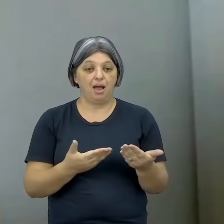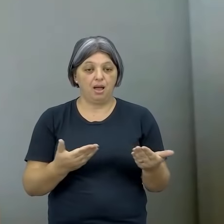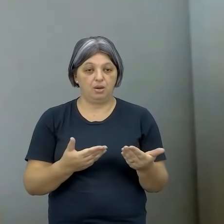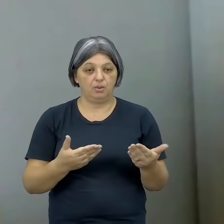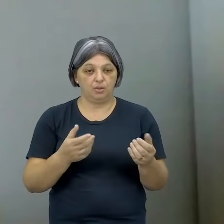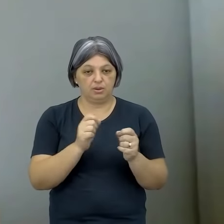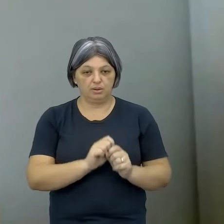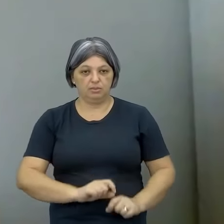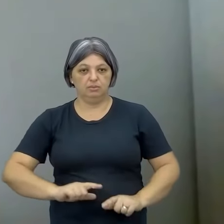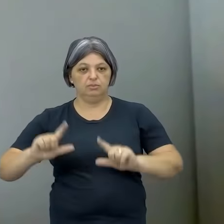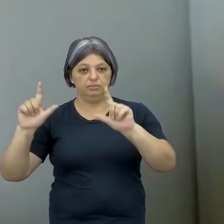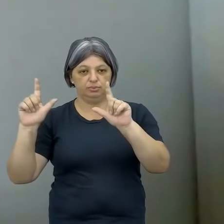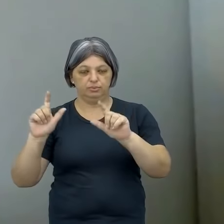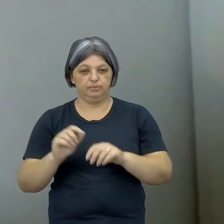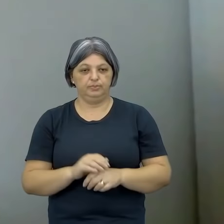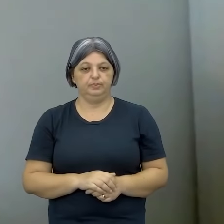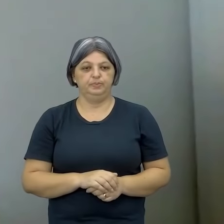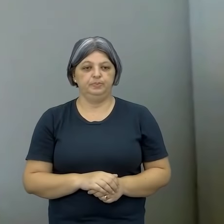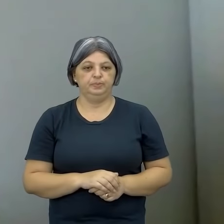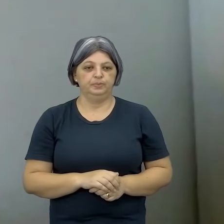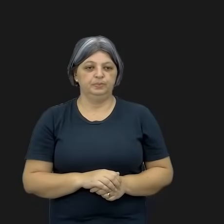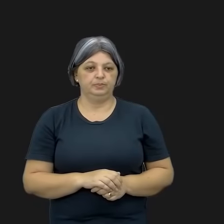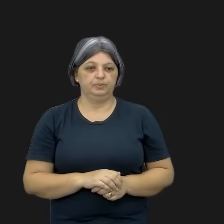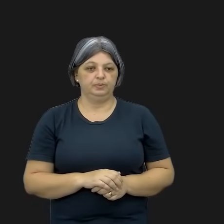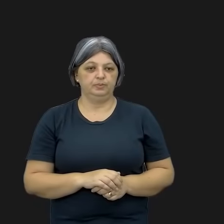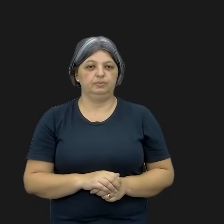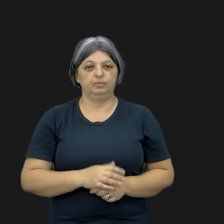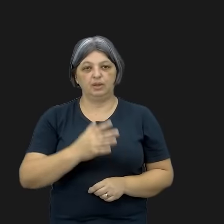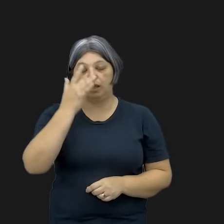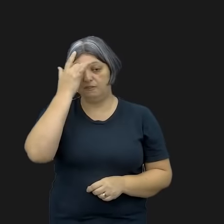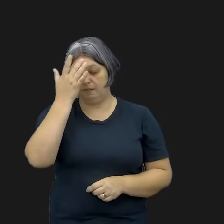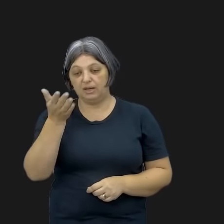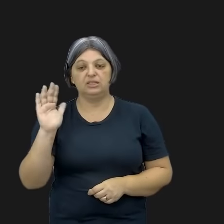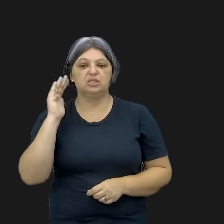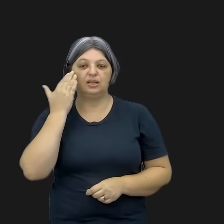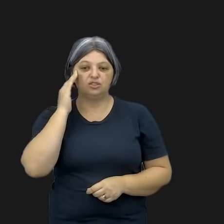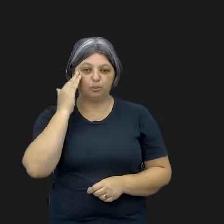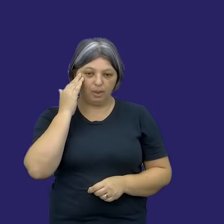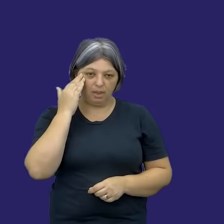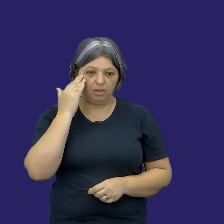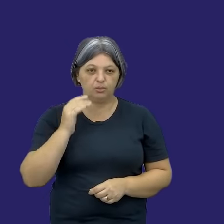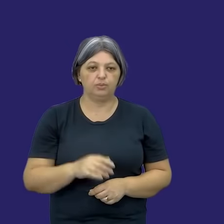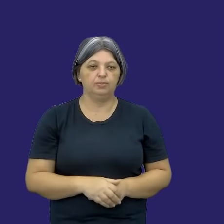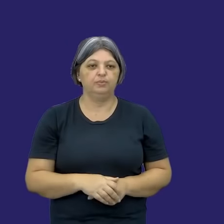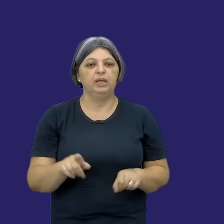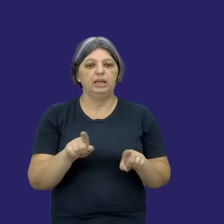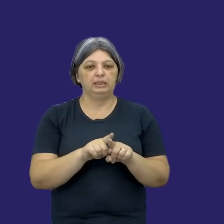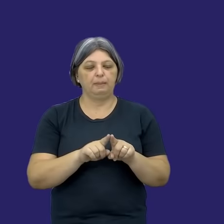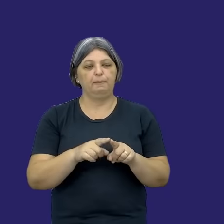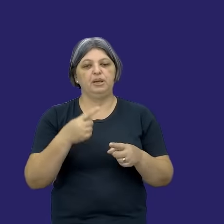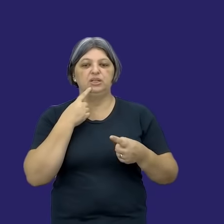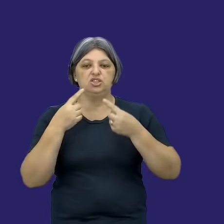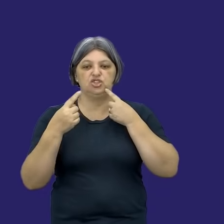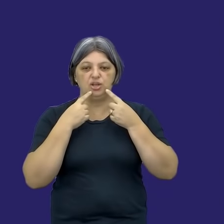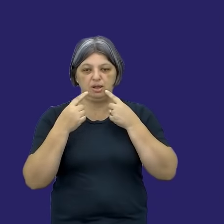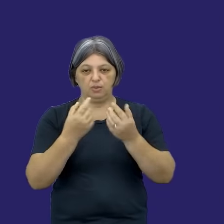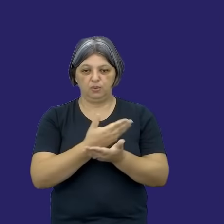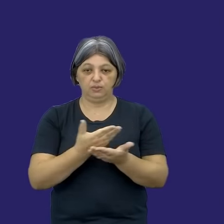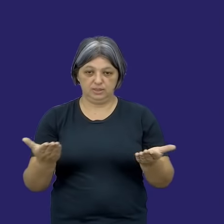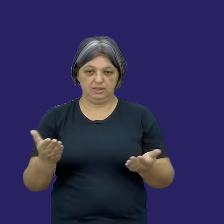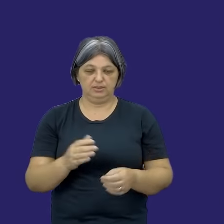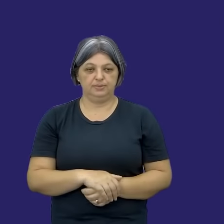nossa tela, de maneira que fique bem mais fácil, né, de entendimento e também de diálogo com vocês, tá bom?